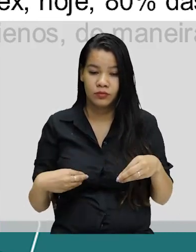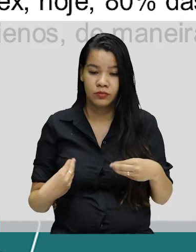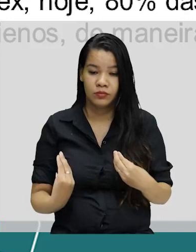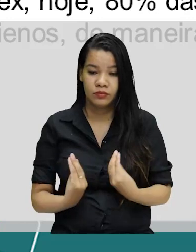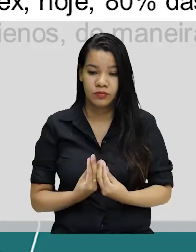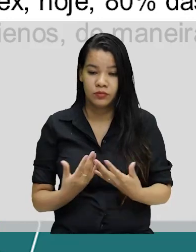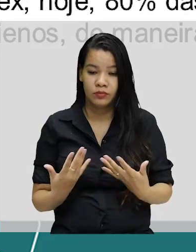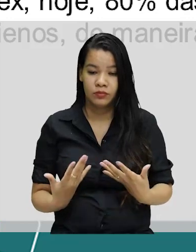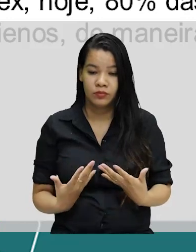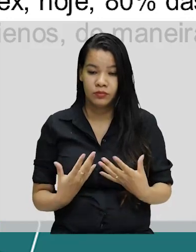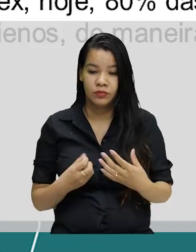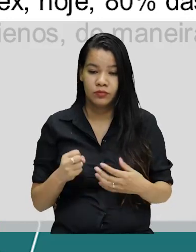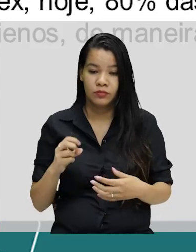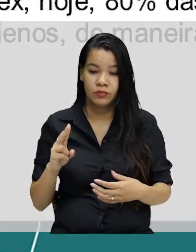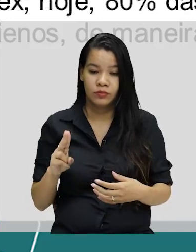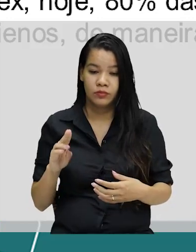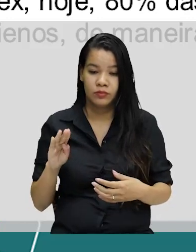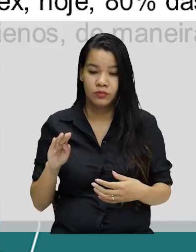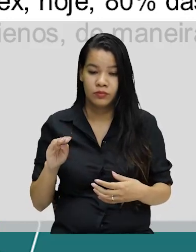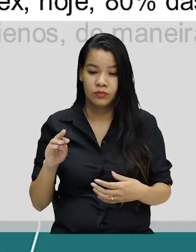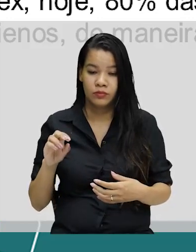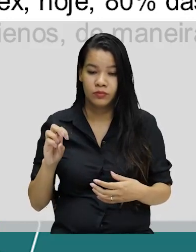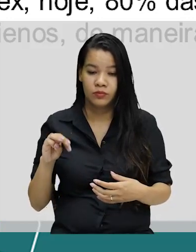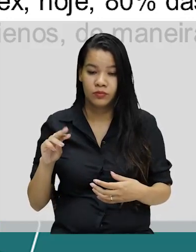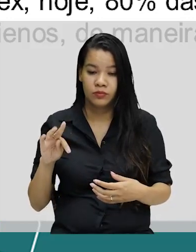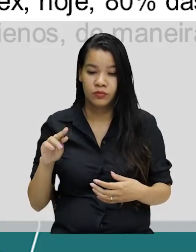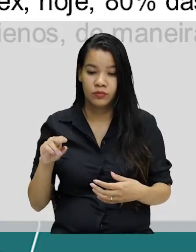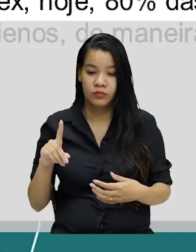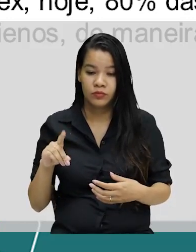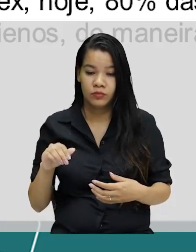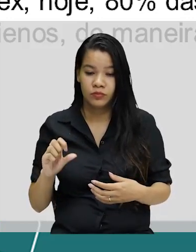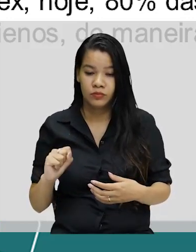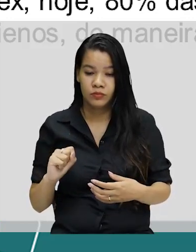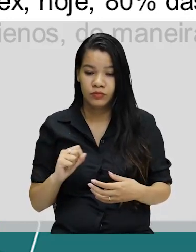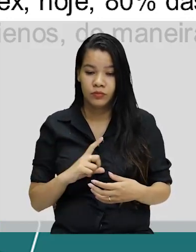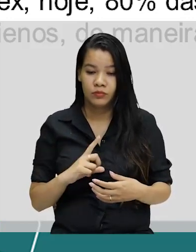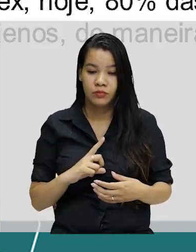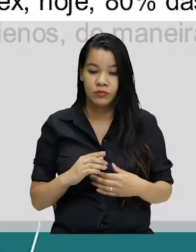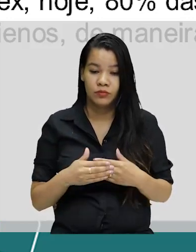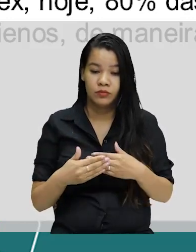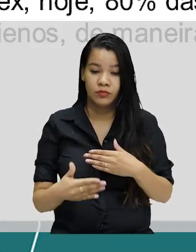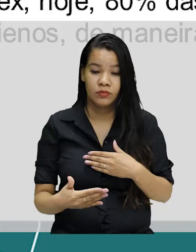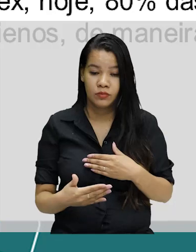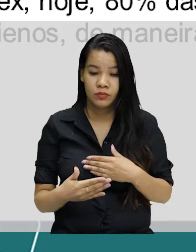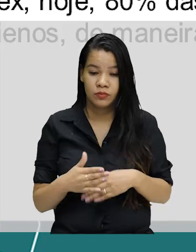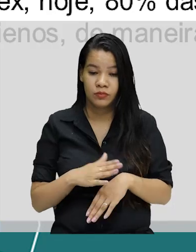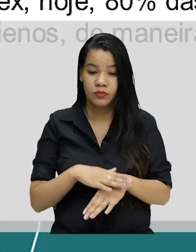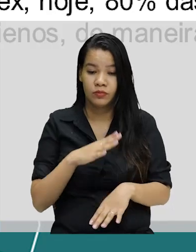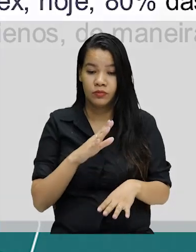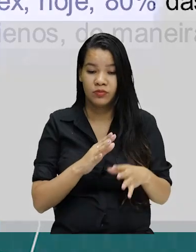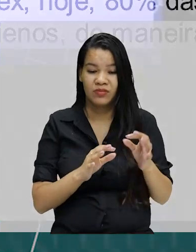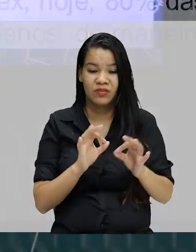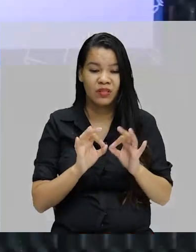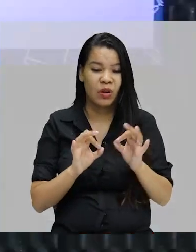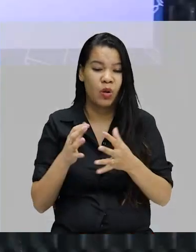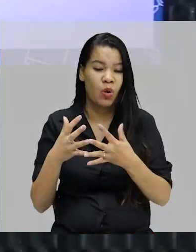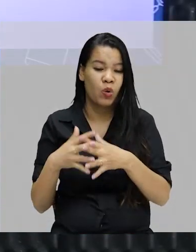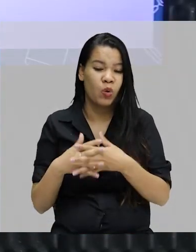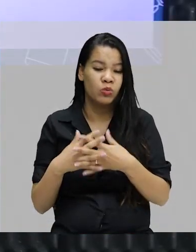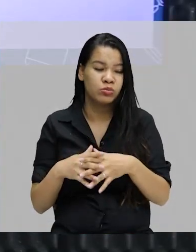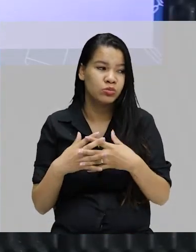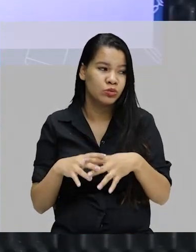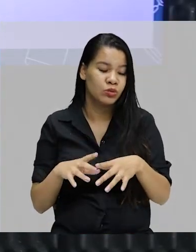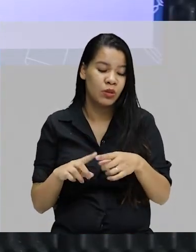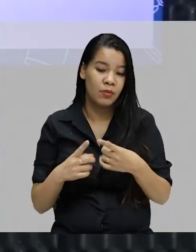submetidas à tensão, passam de arranjos desordenados a arranjos mais lineares, só que